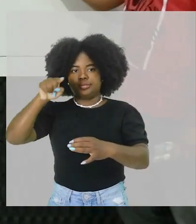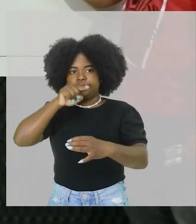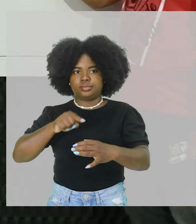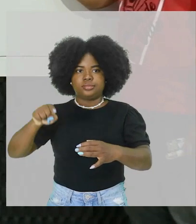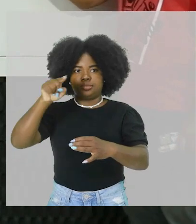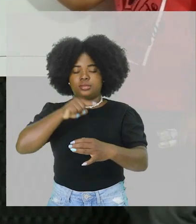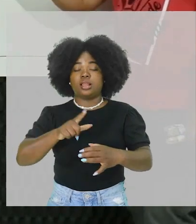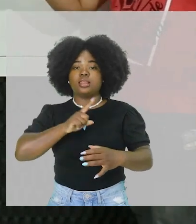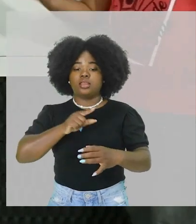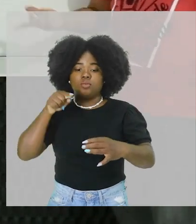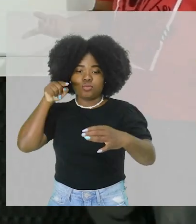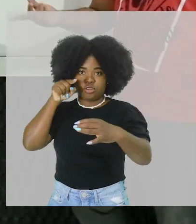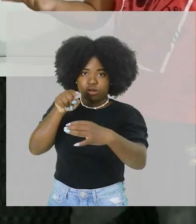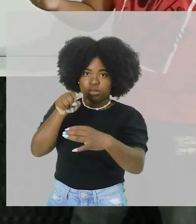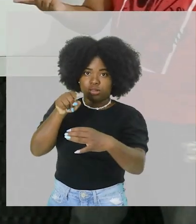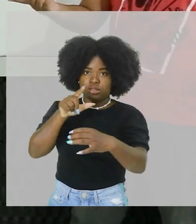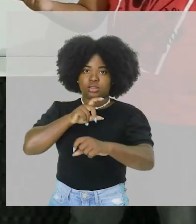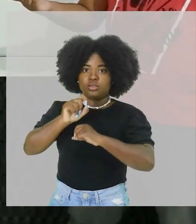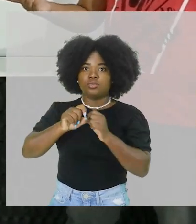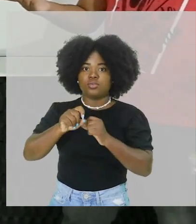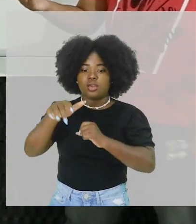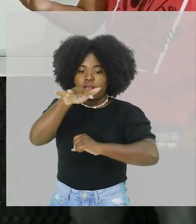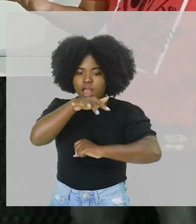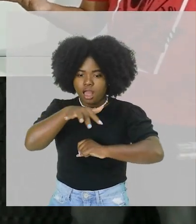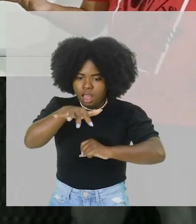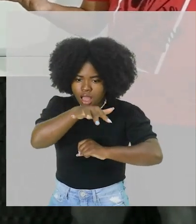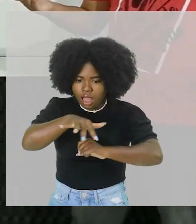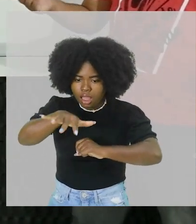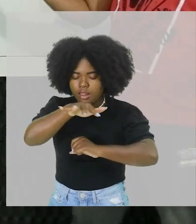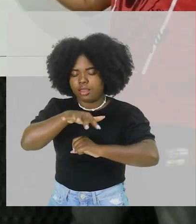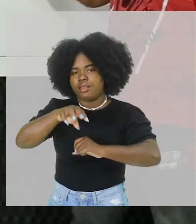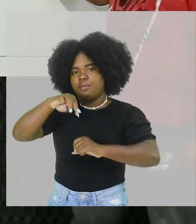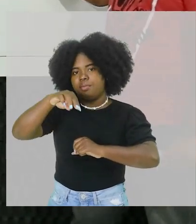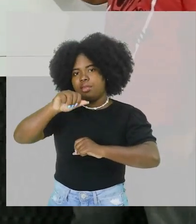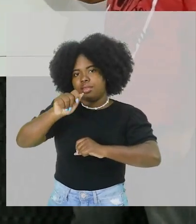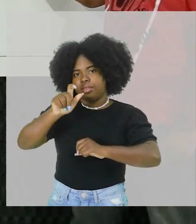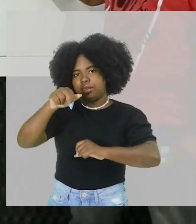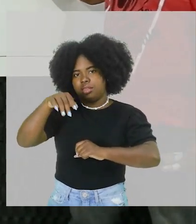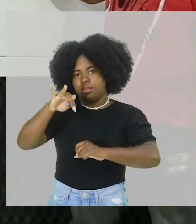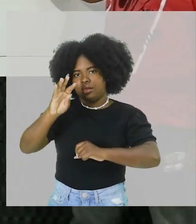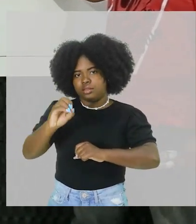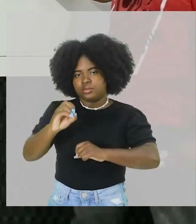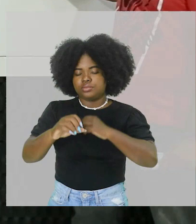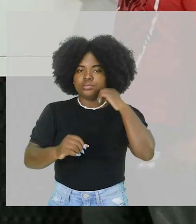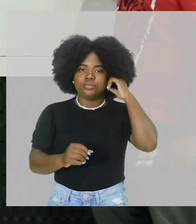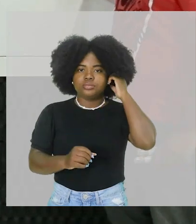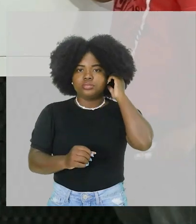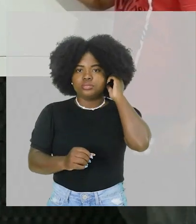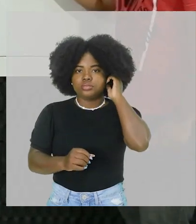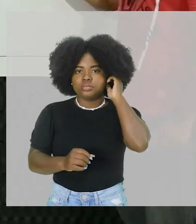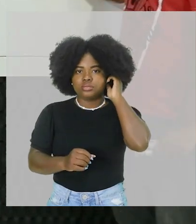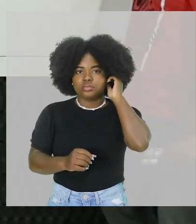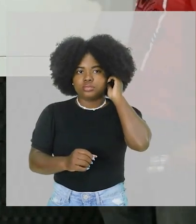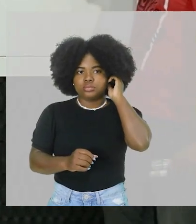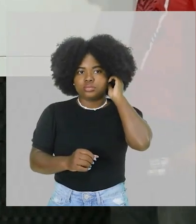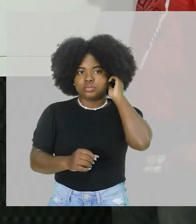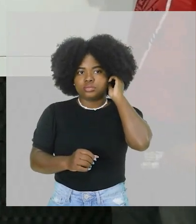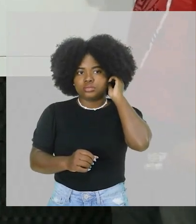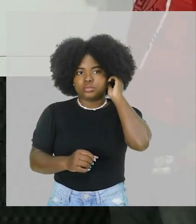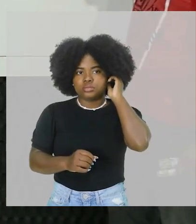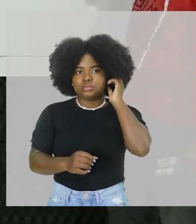seu centro um campo magnético. Ok? Então ele gera aqui no centro o campo magnético. Ou seja, então eu